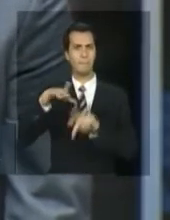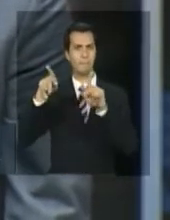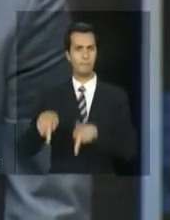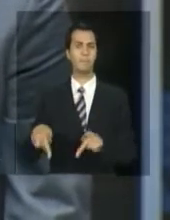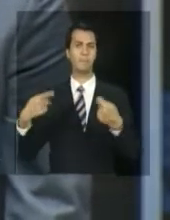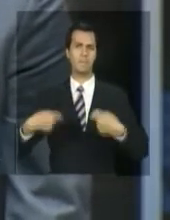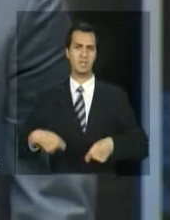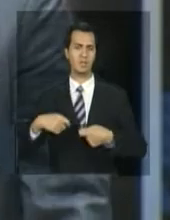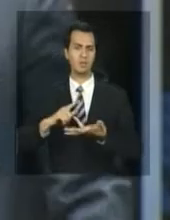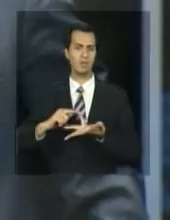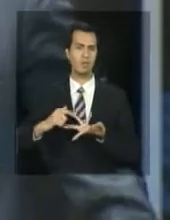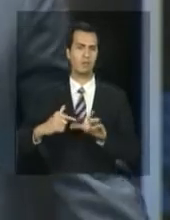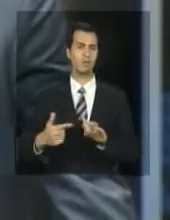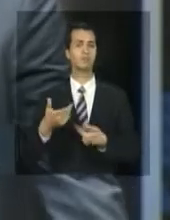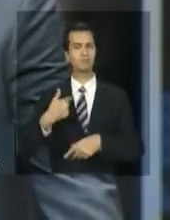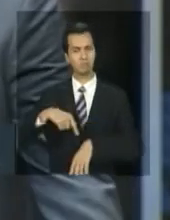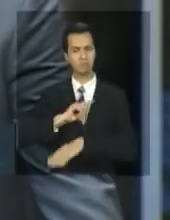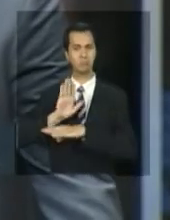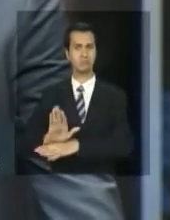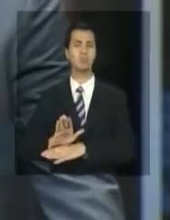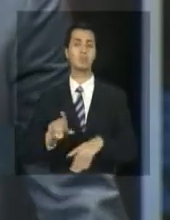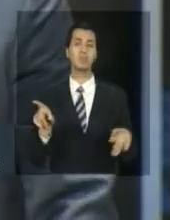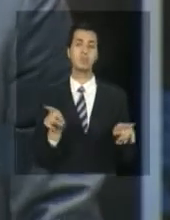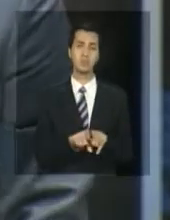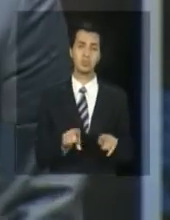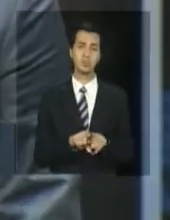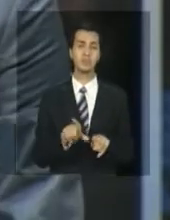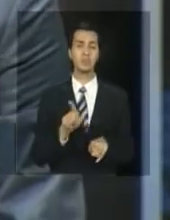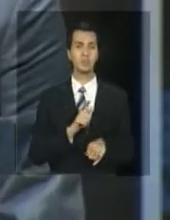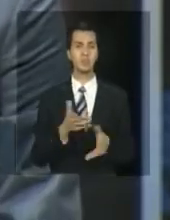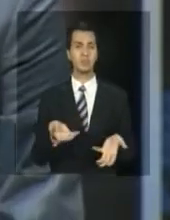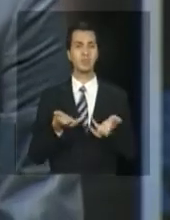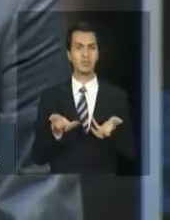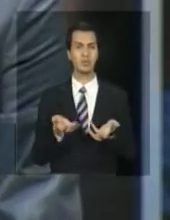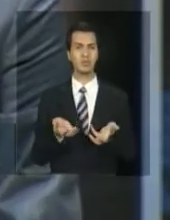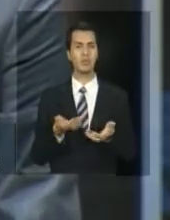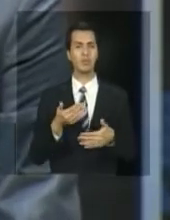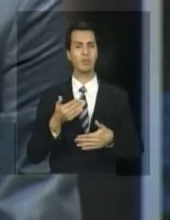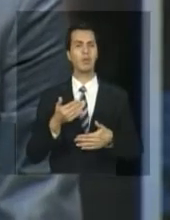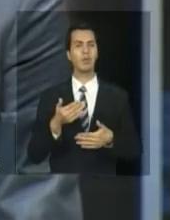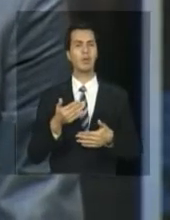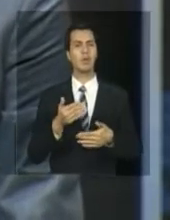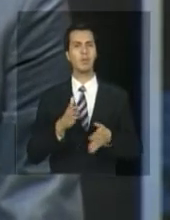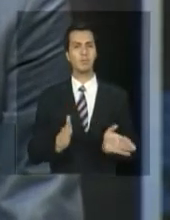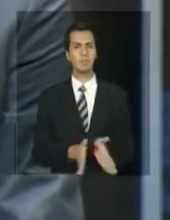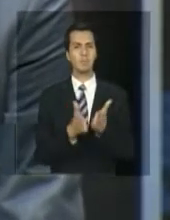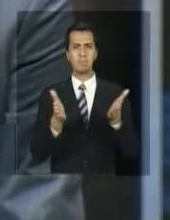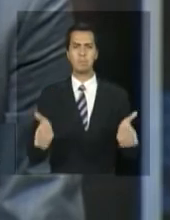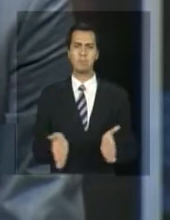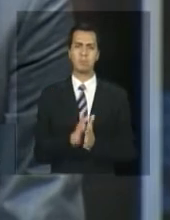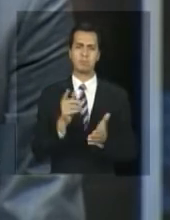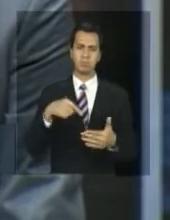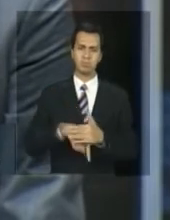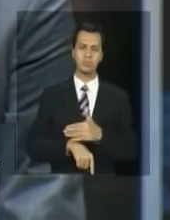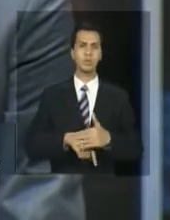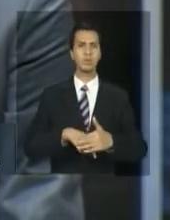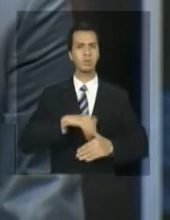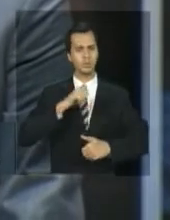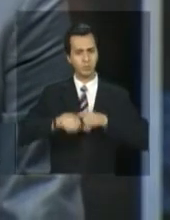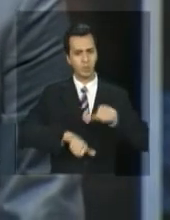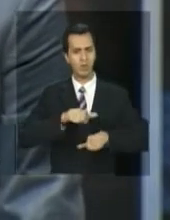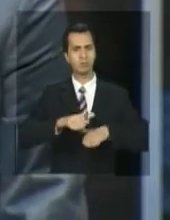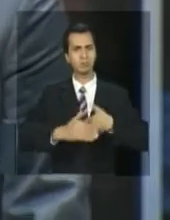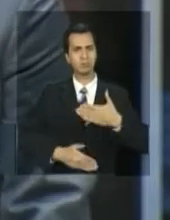nosso povo e busca superar o subdesenvolvimento no marco de pleno respeito